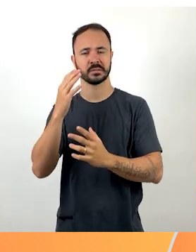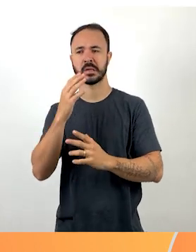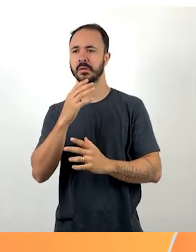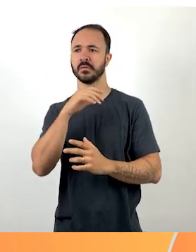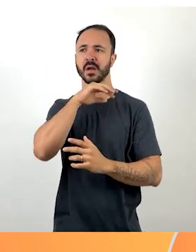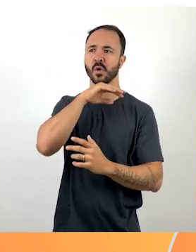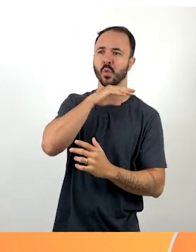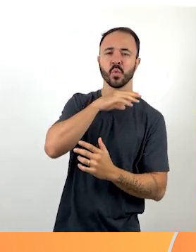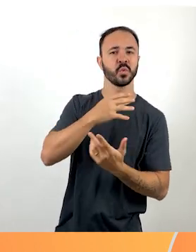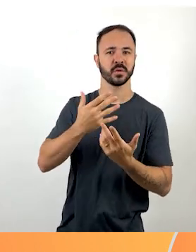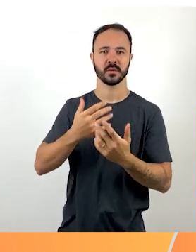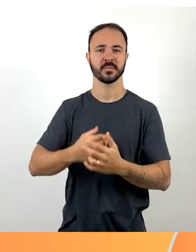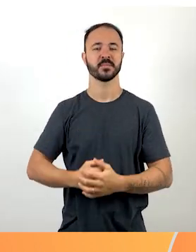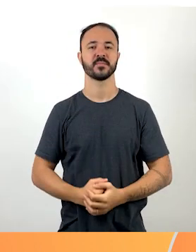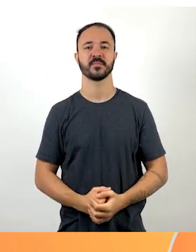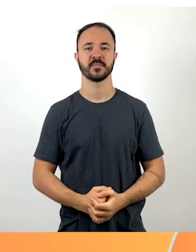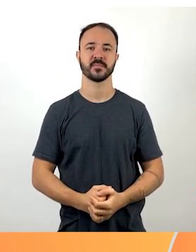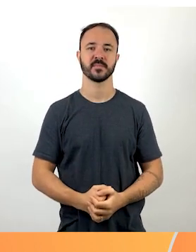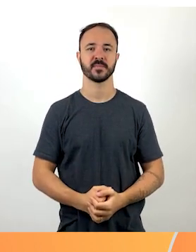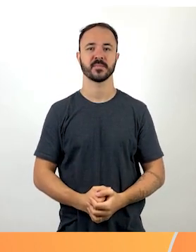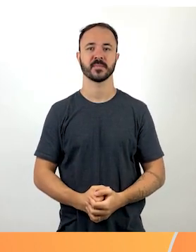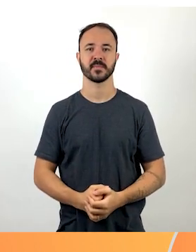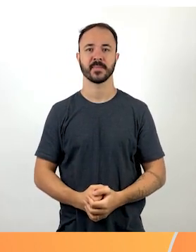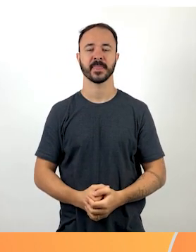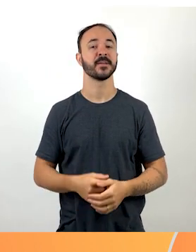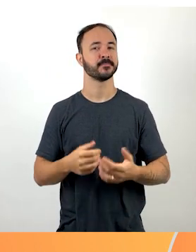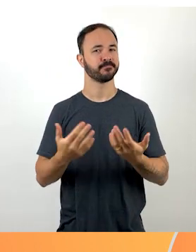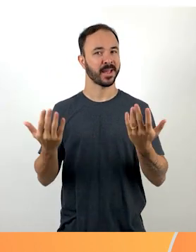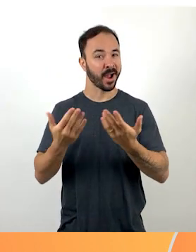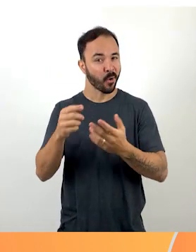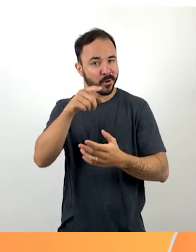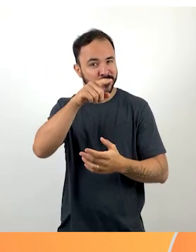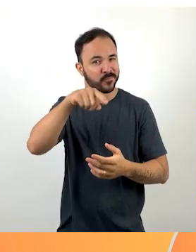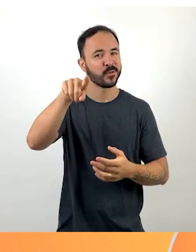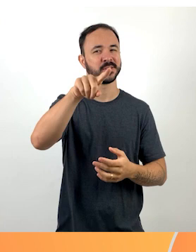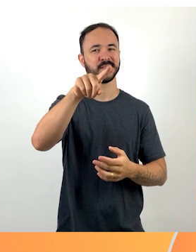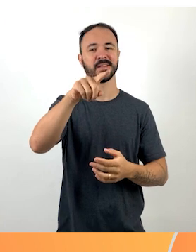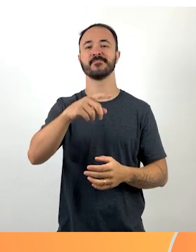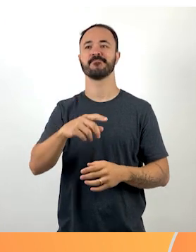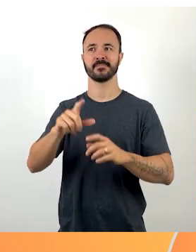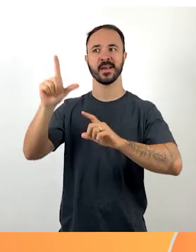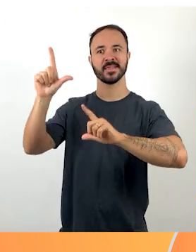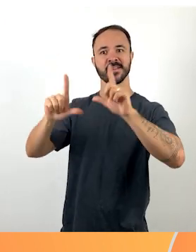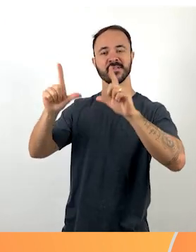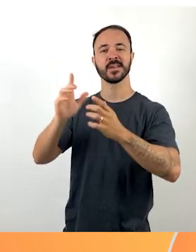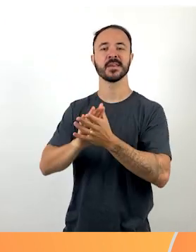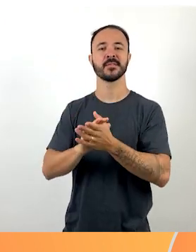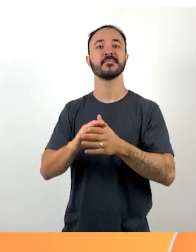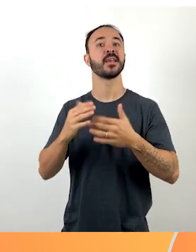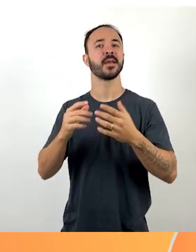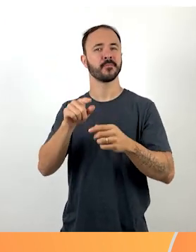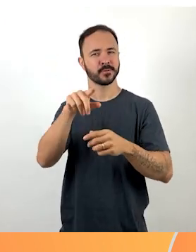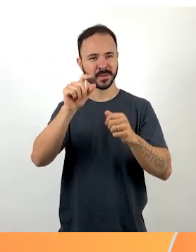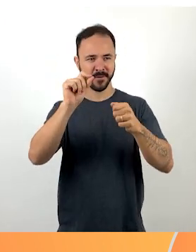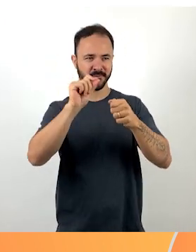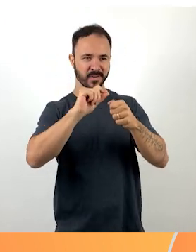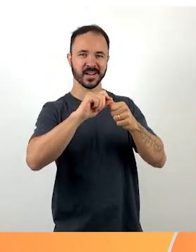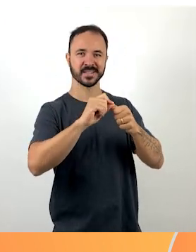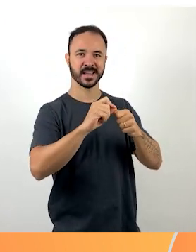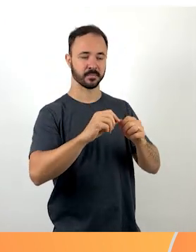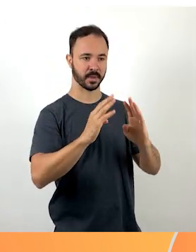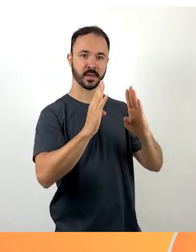do meio ambiente. Chegou a vez do Você na TV. Que tal construir uma horta orgânica em